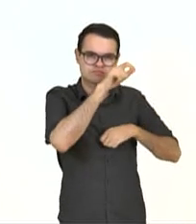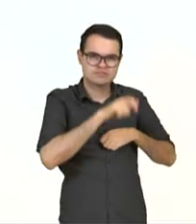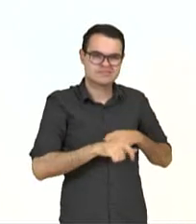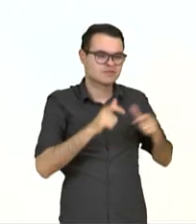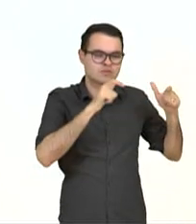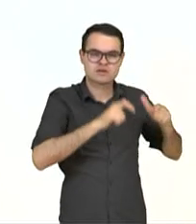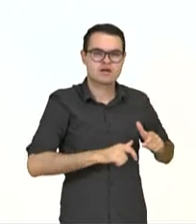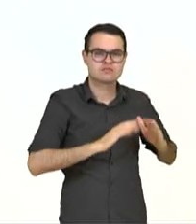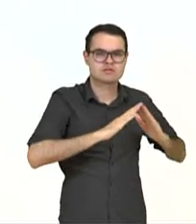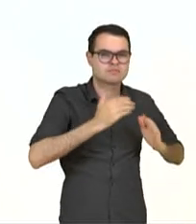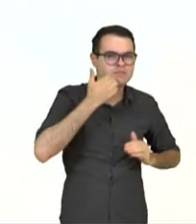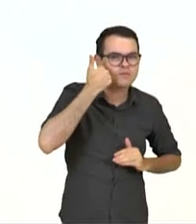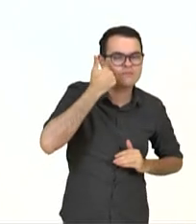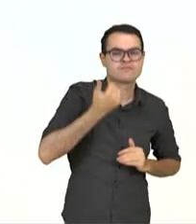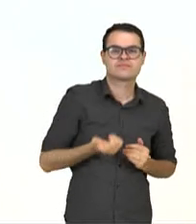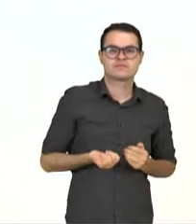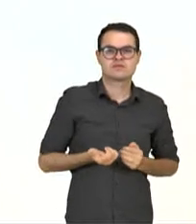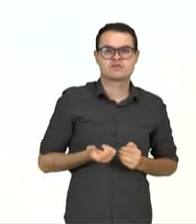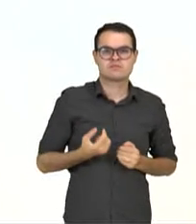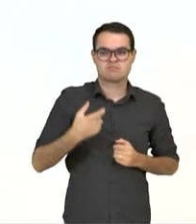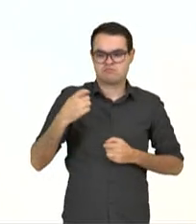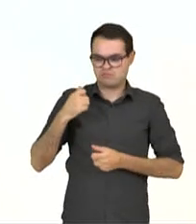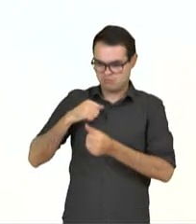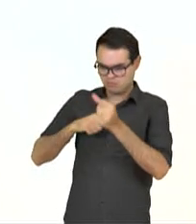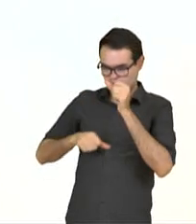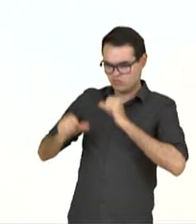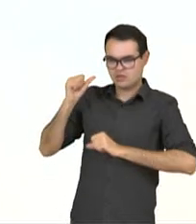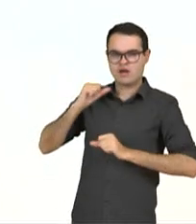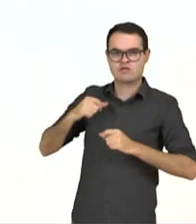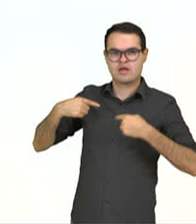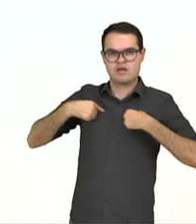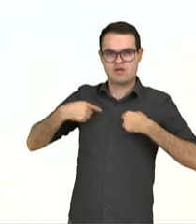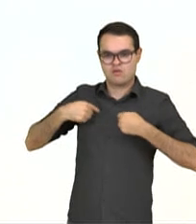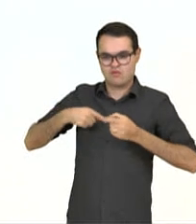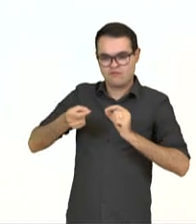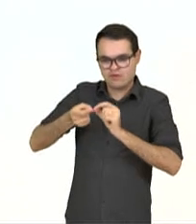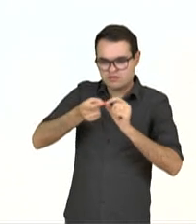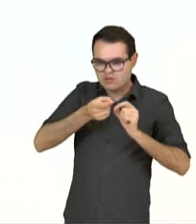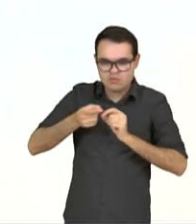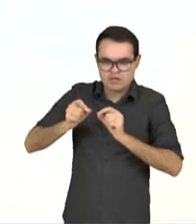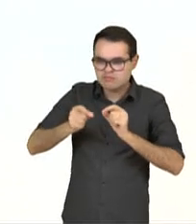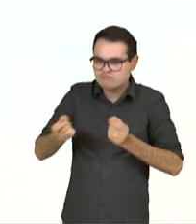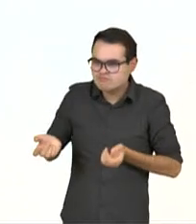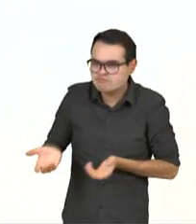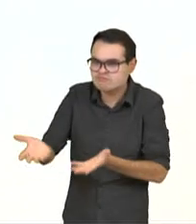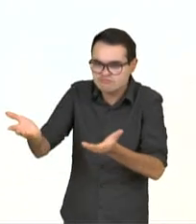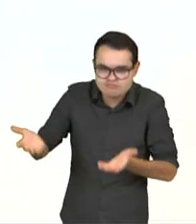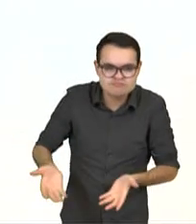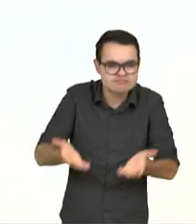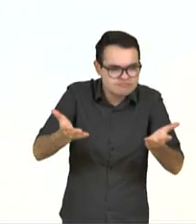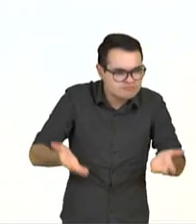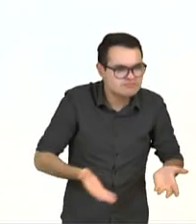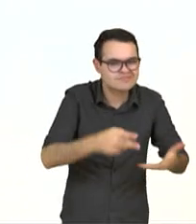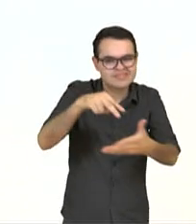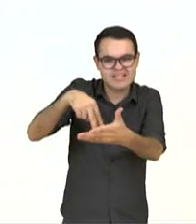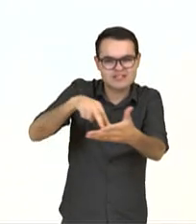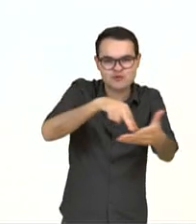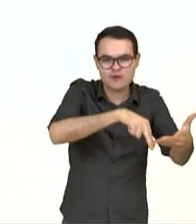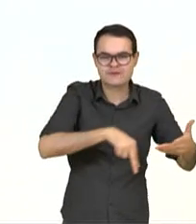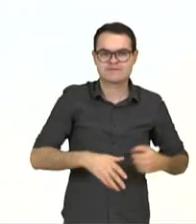Me transformaram em um fazedor de leitores, né? Eu era um cara sem muito acesso à leitura.